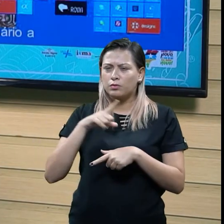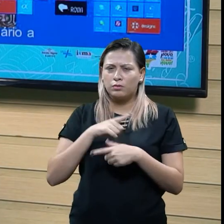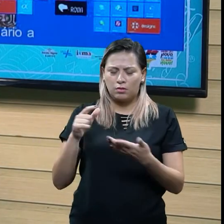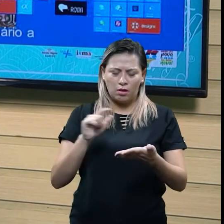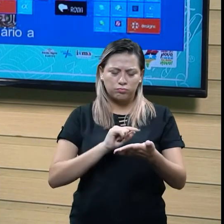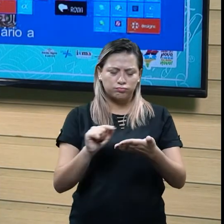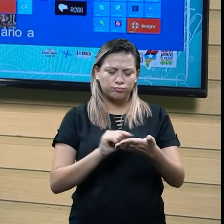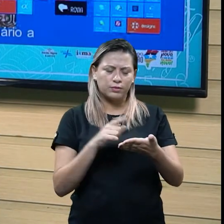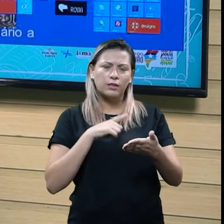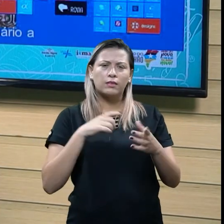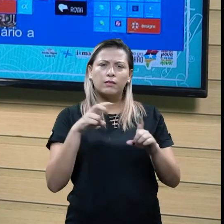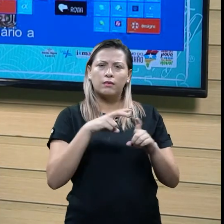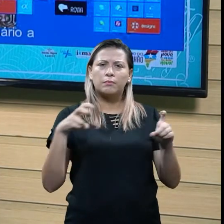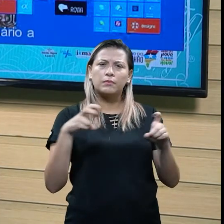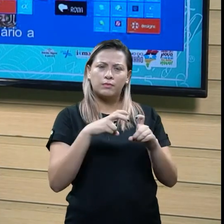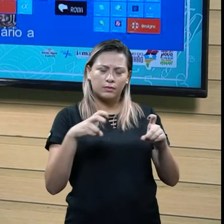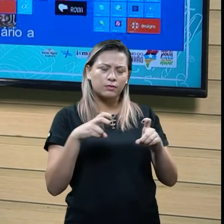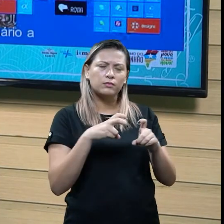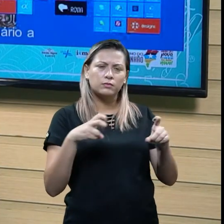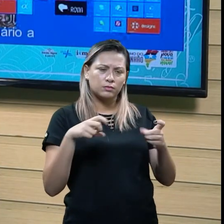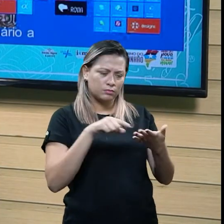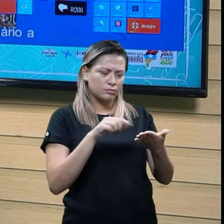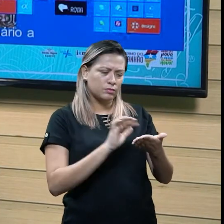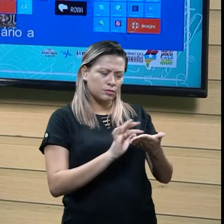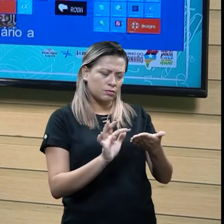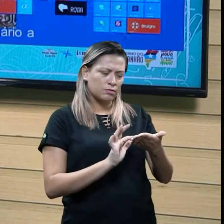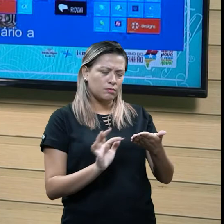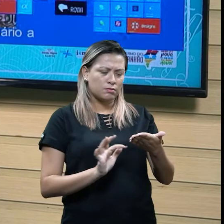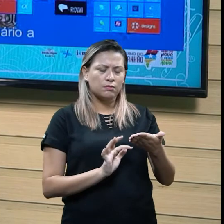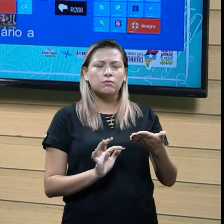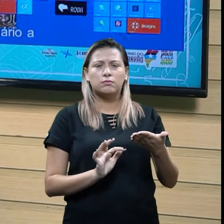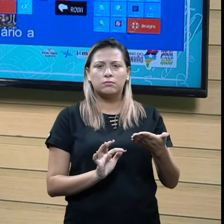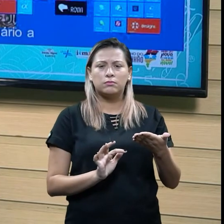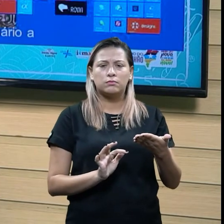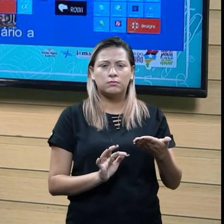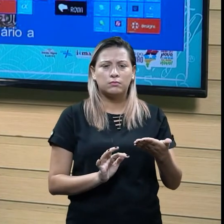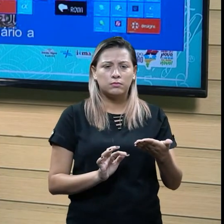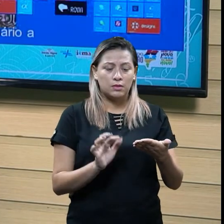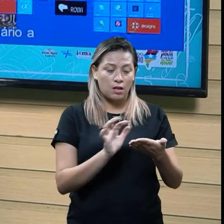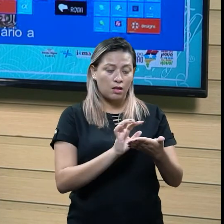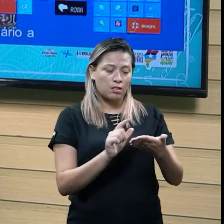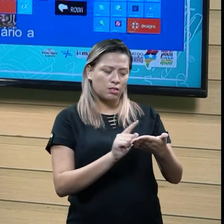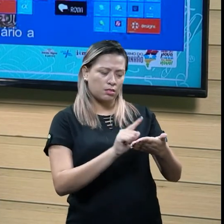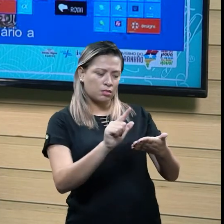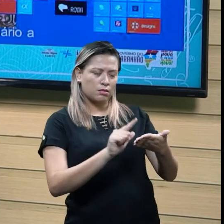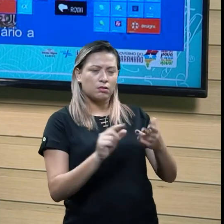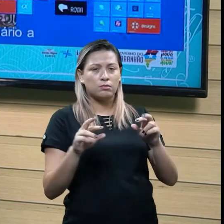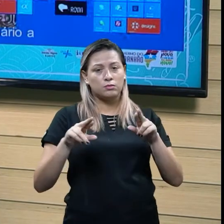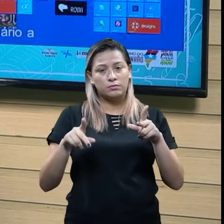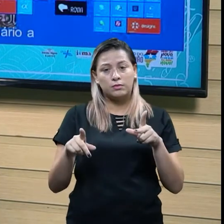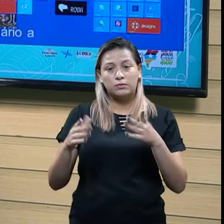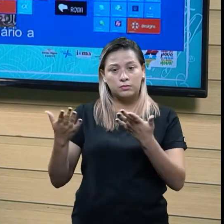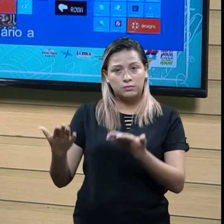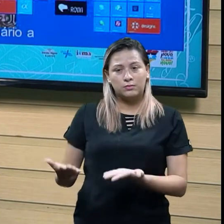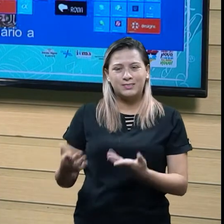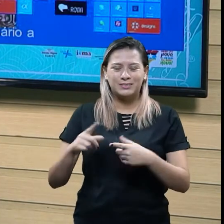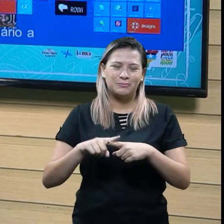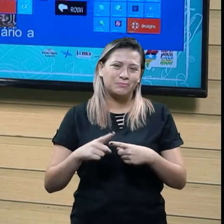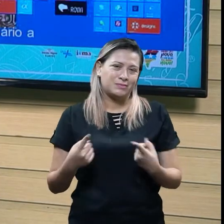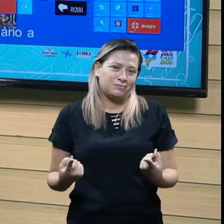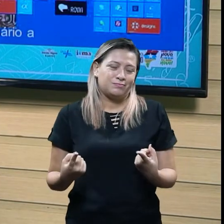ali e esses aplicativos ficavam em telas diferentes. O Windows 8 veio com essa ideia, mas